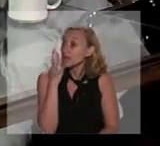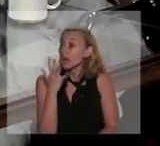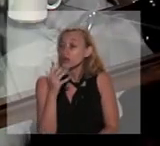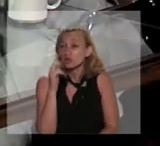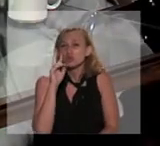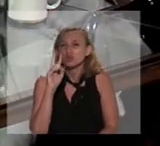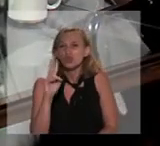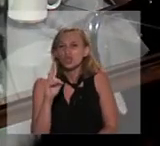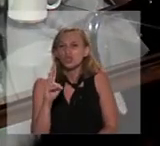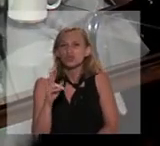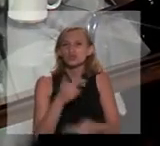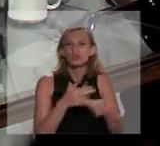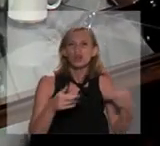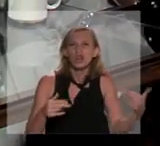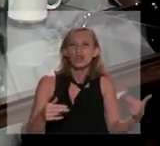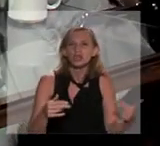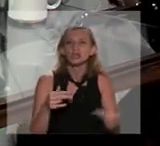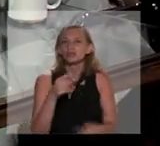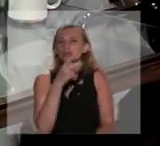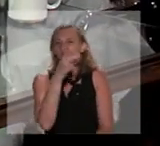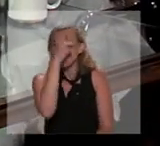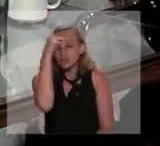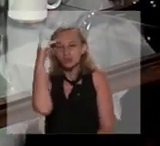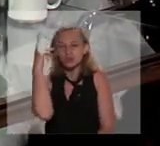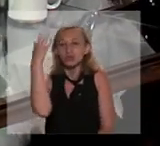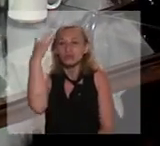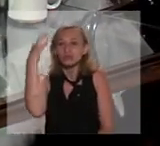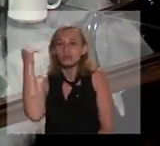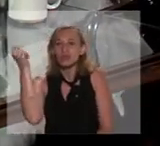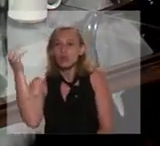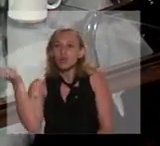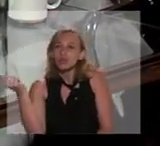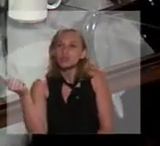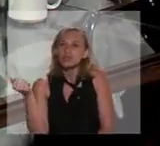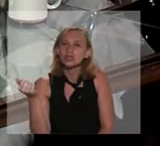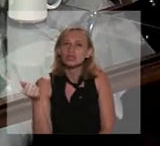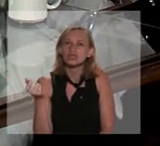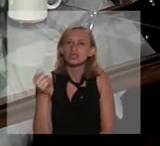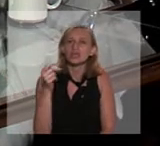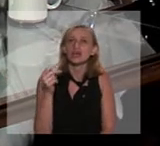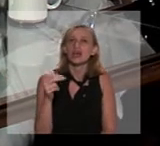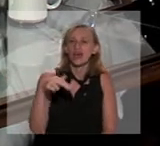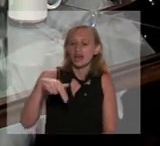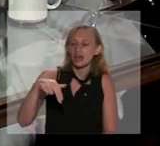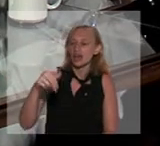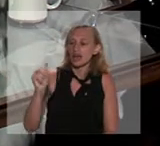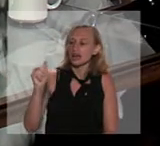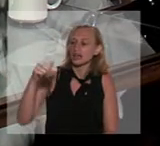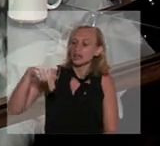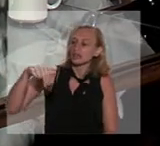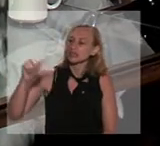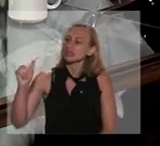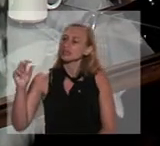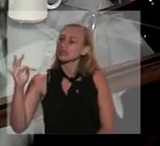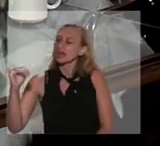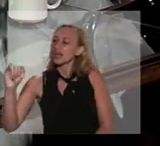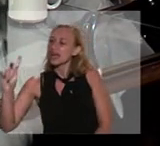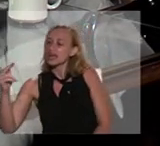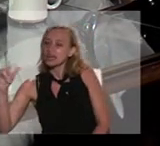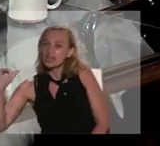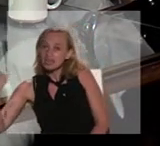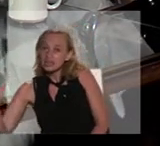encantado quando eu vejo Nathalie Neri, Murilo do Muro Pequeno, as meninas lá, a